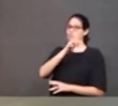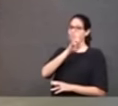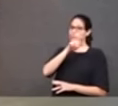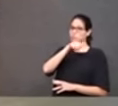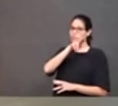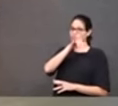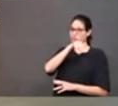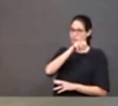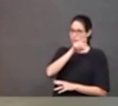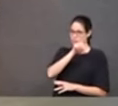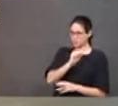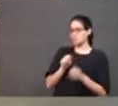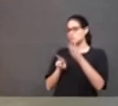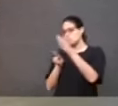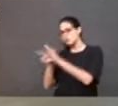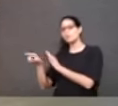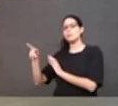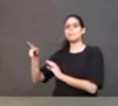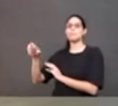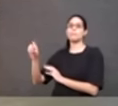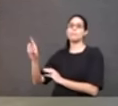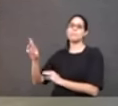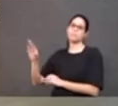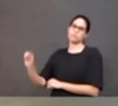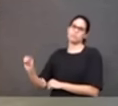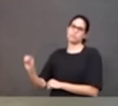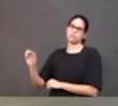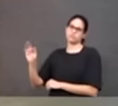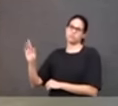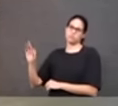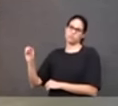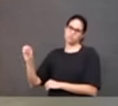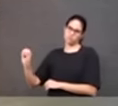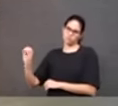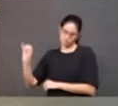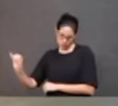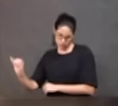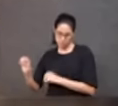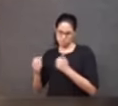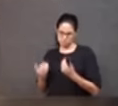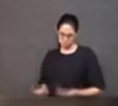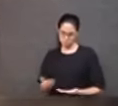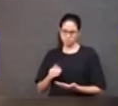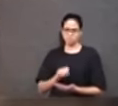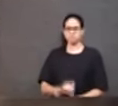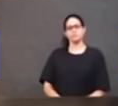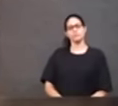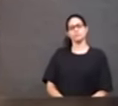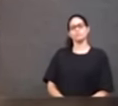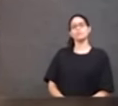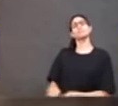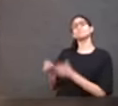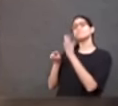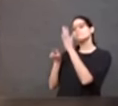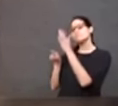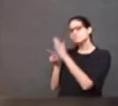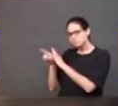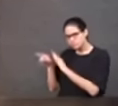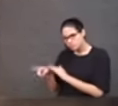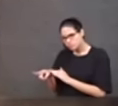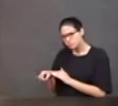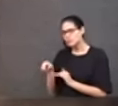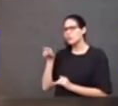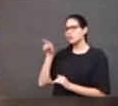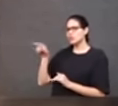professor Pedro Froze Rosa. Por favor. Obrigado, Flávio. Professor Pedro, você é o diretor